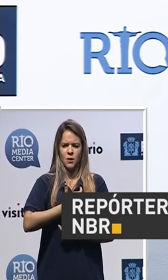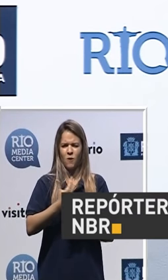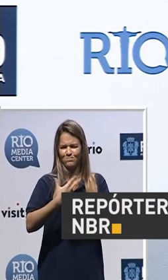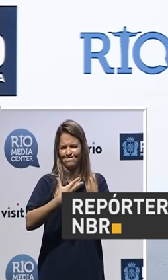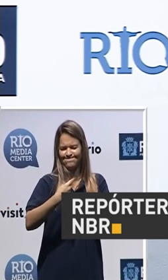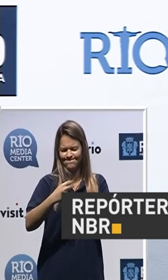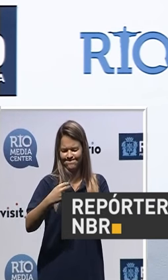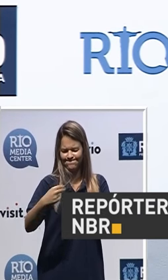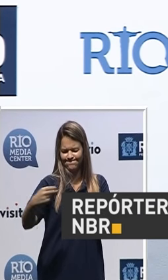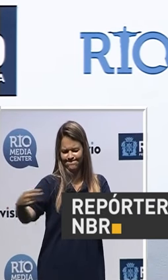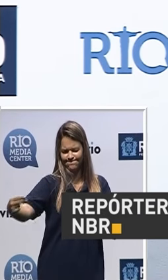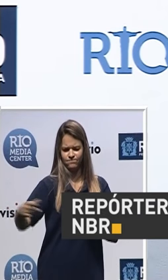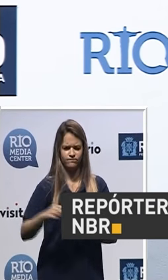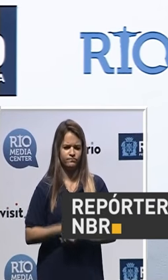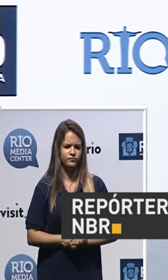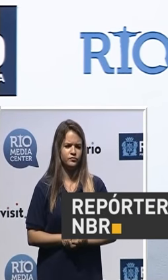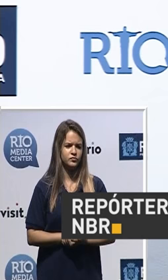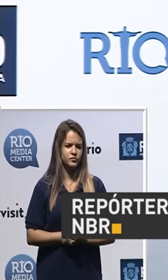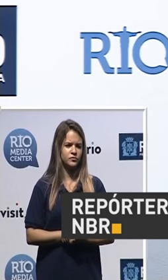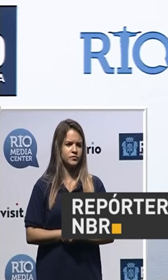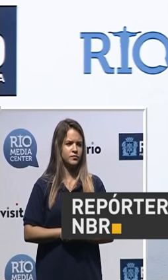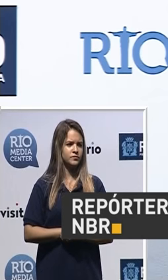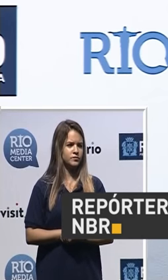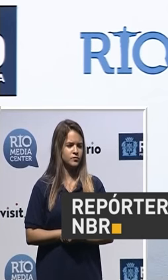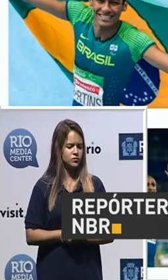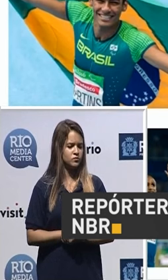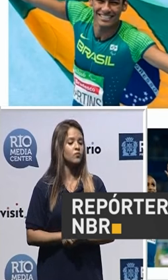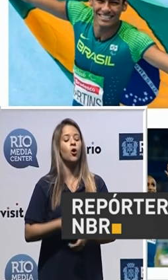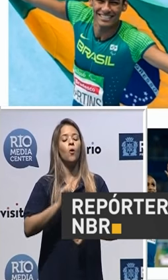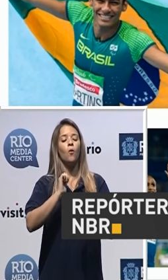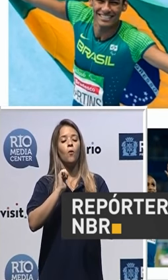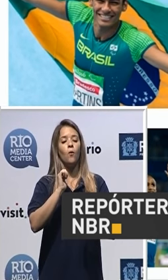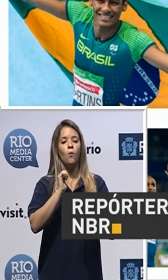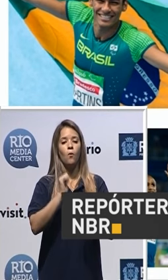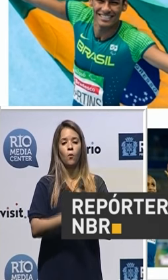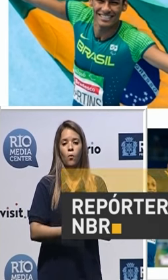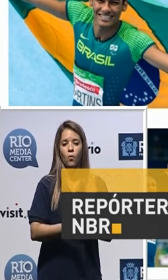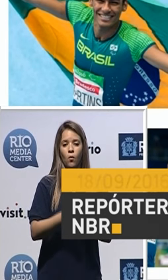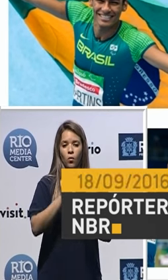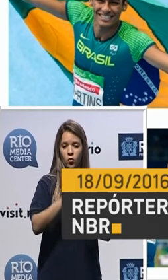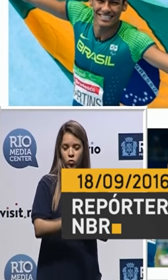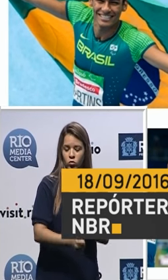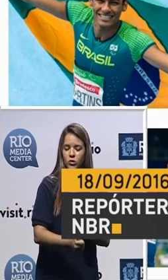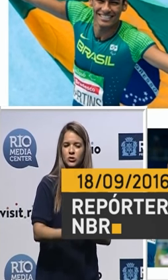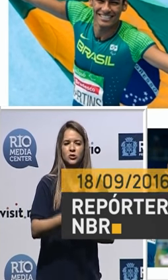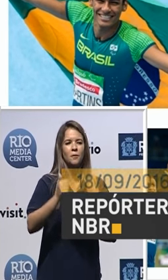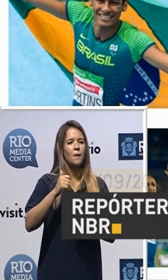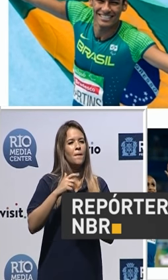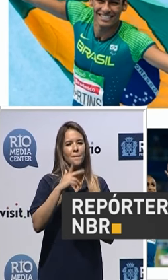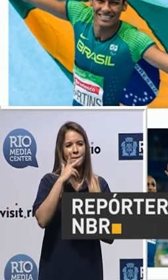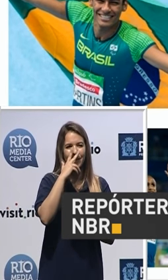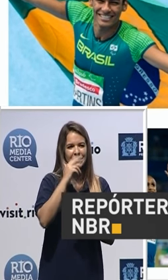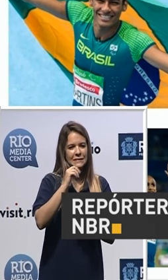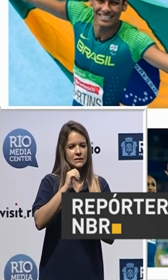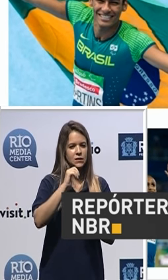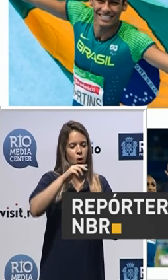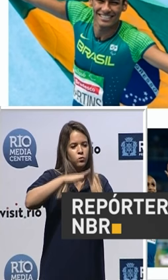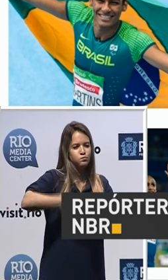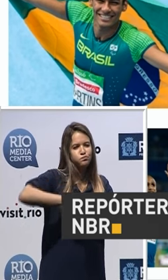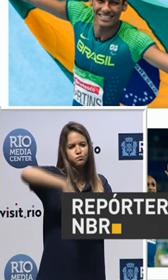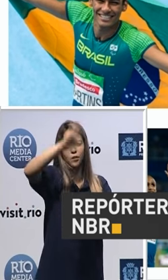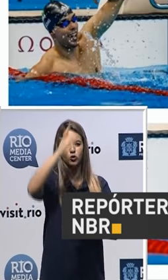dos Jogos Paralímpicos. O atletismo foi o esporte que mais conquistou